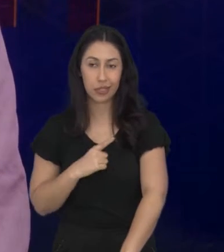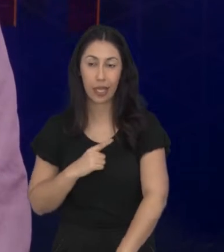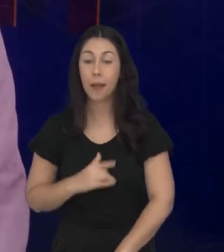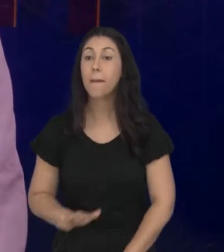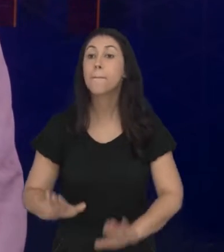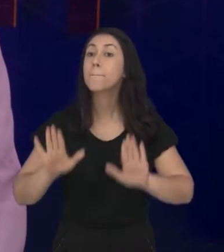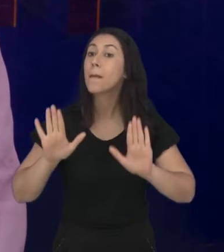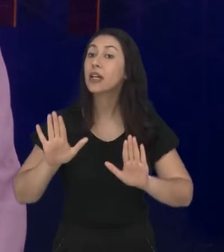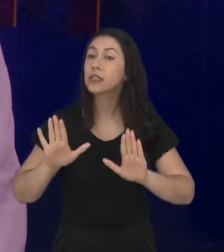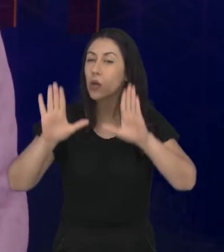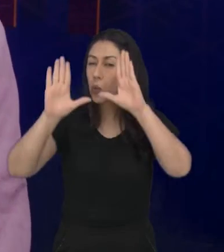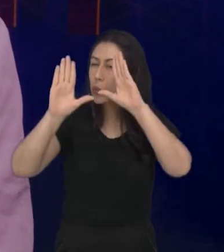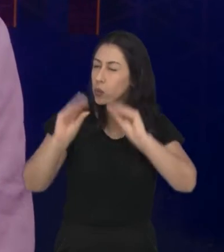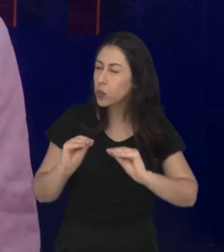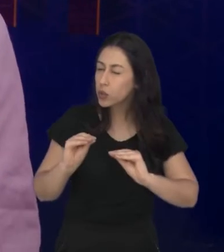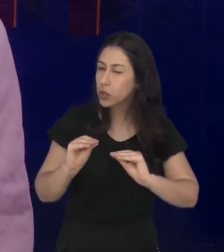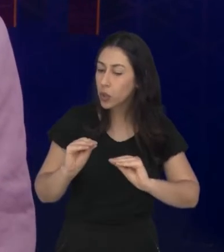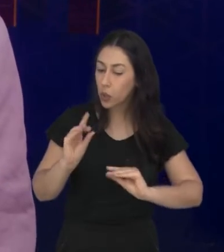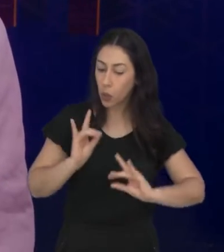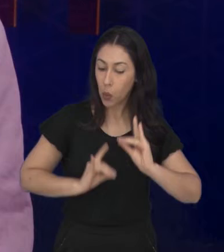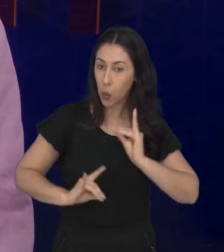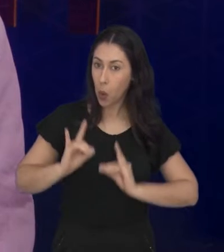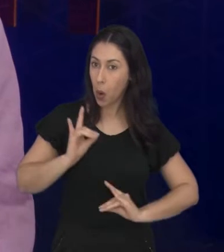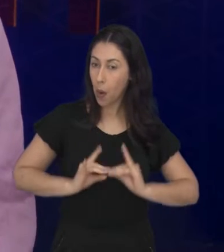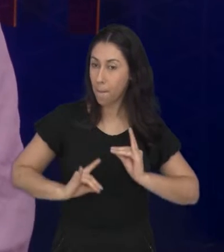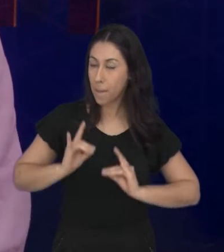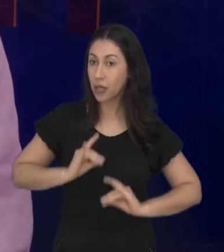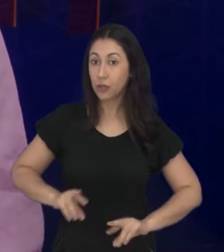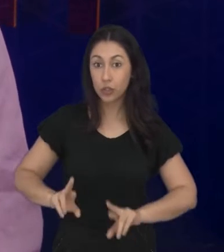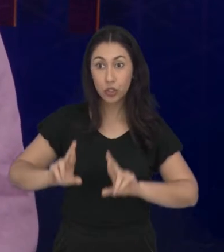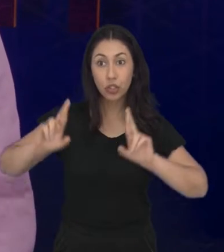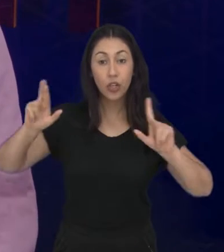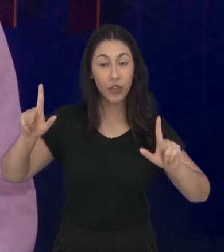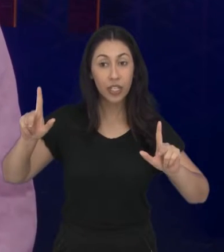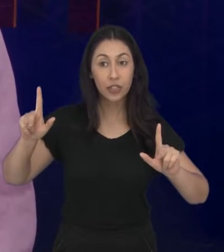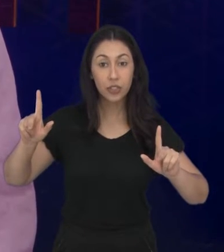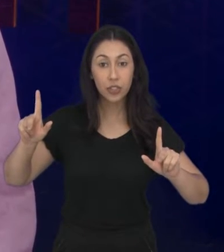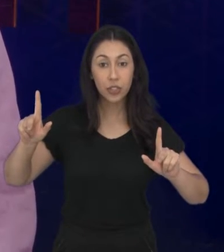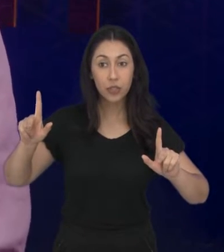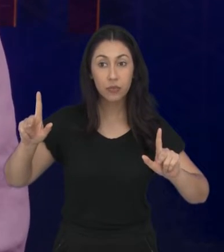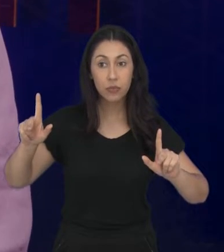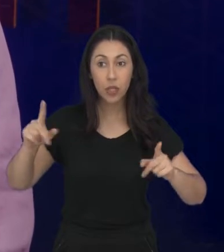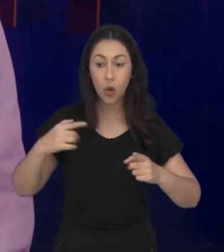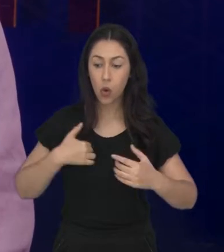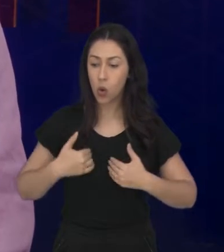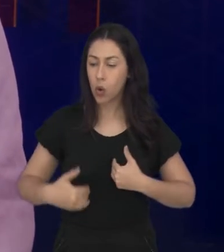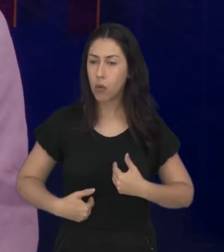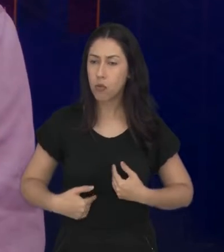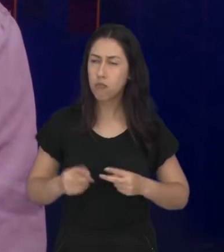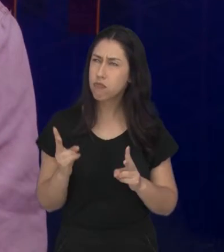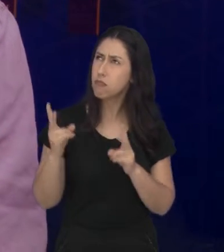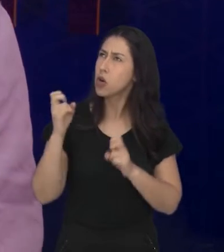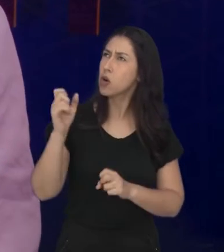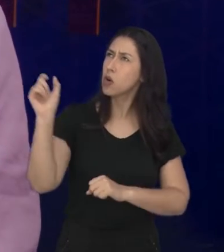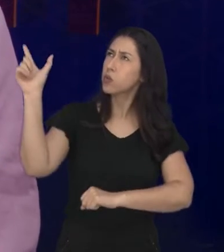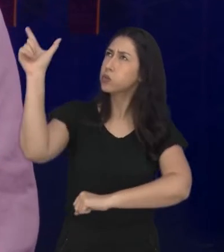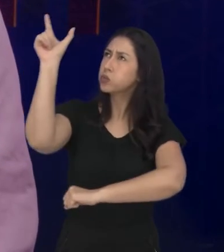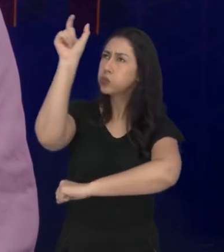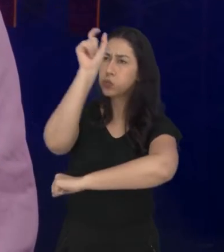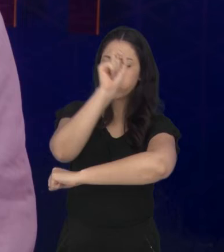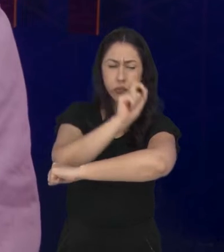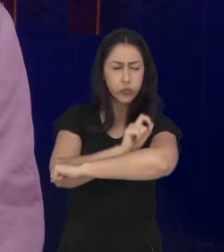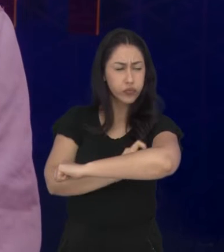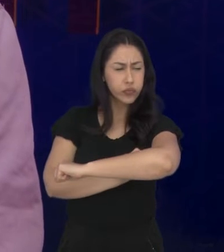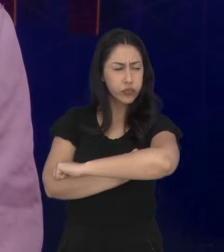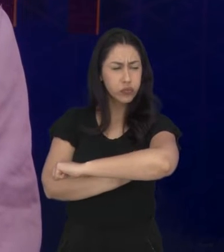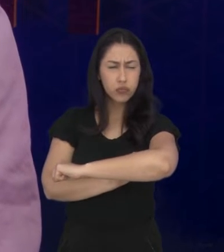Mas à noite a gente libera um outro hormônio. Né? O sol foi embora, o seu corpo fala, bem, o sol não tá mais aqui, não tô